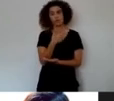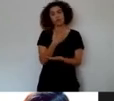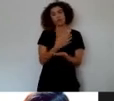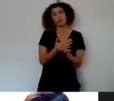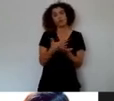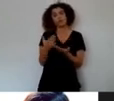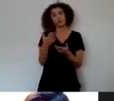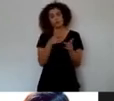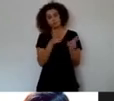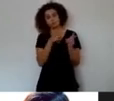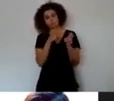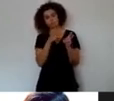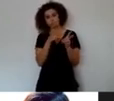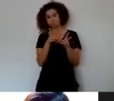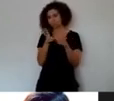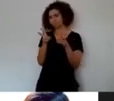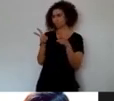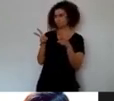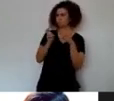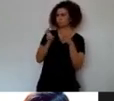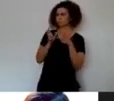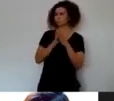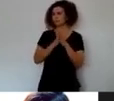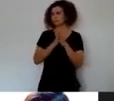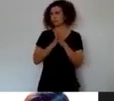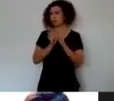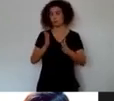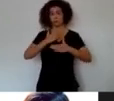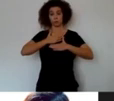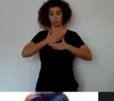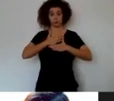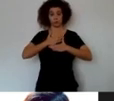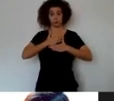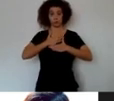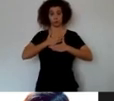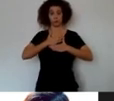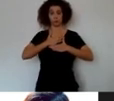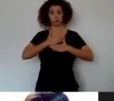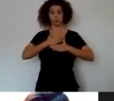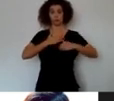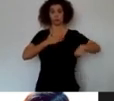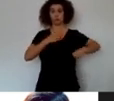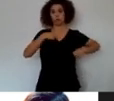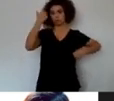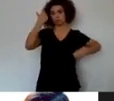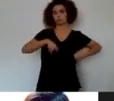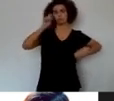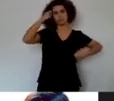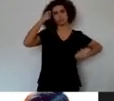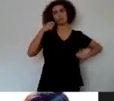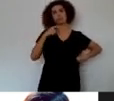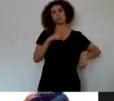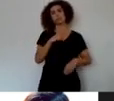reparar, né, desde antes, mas comigo, apenas, né, comigo de negra são eu e mais